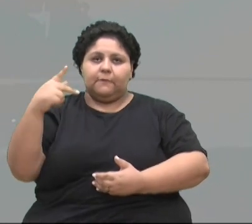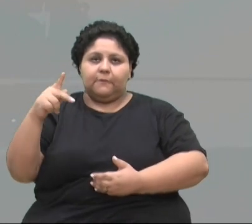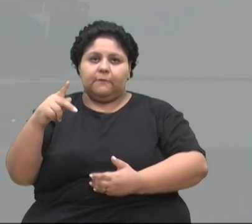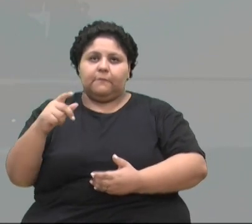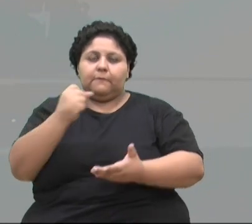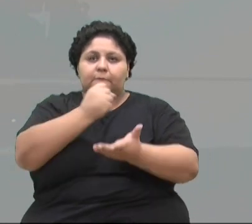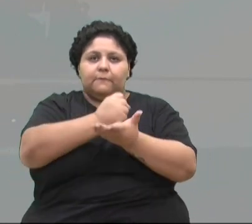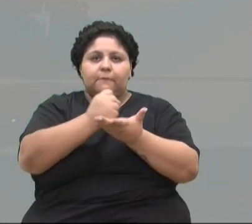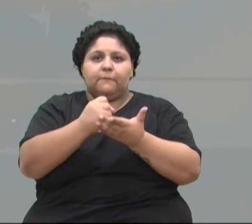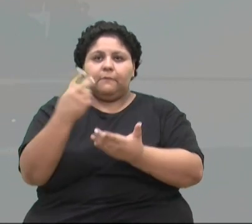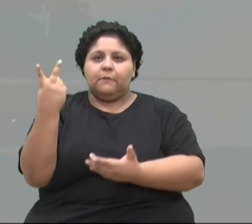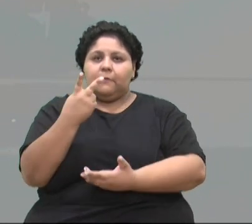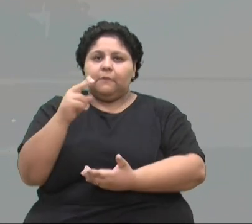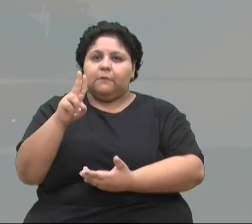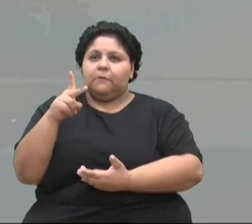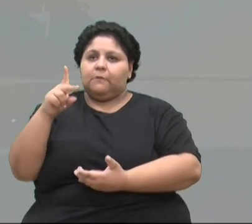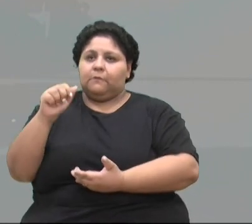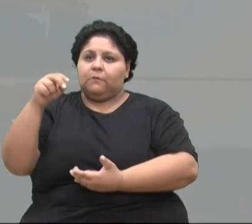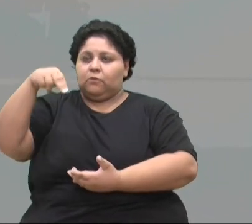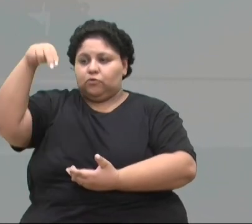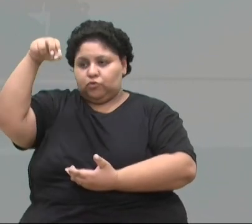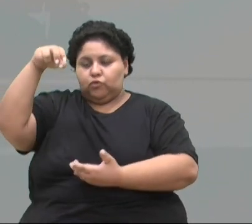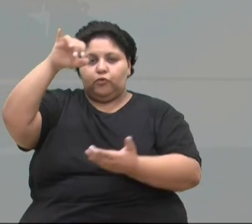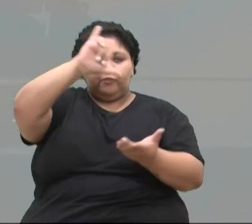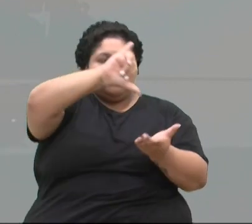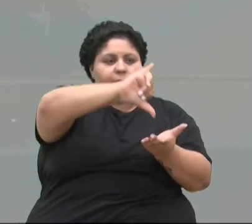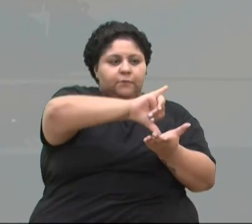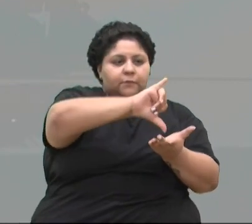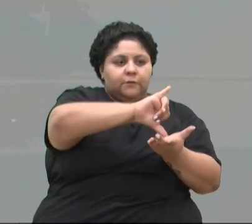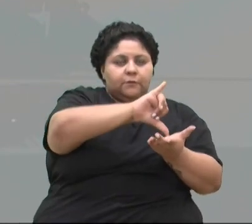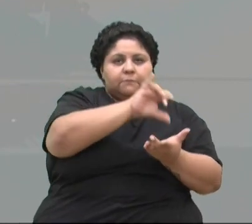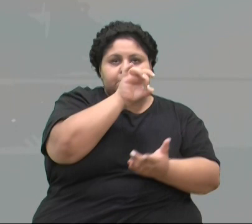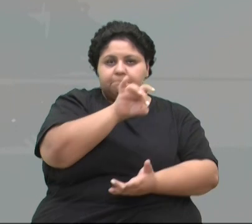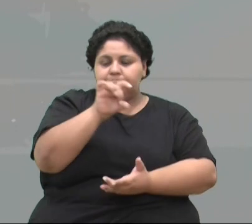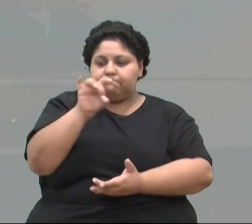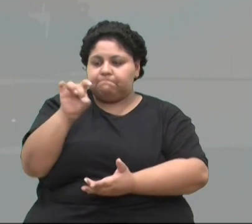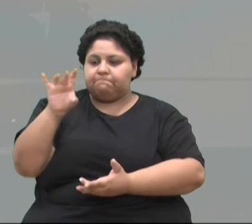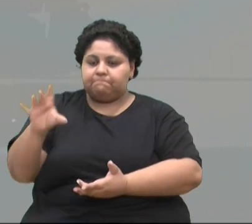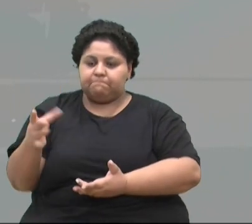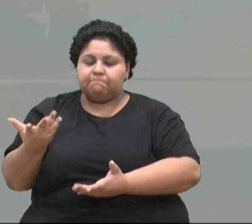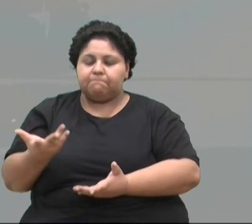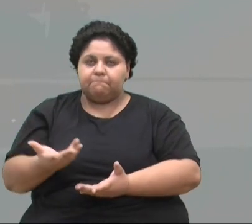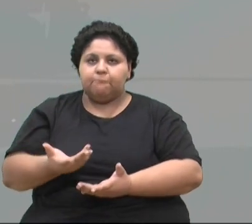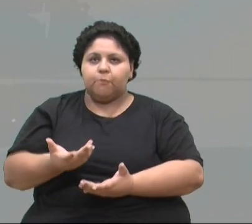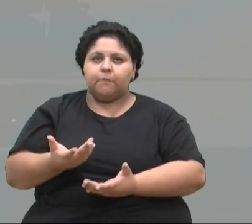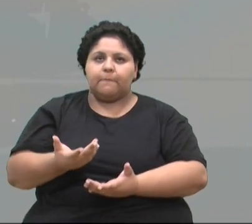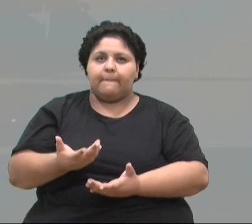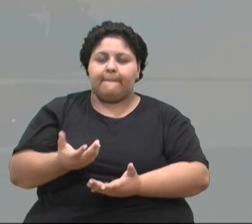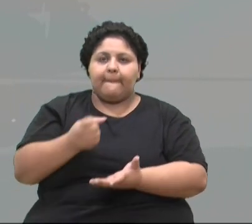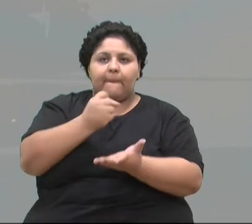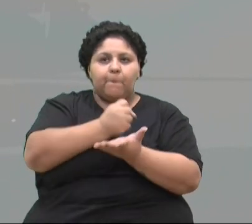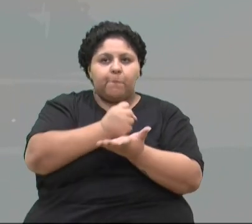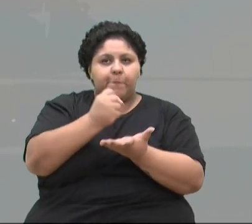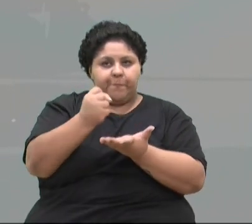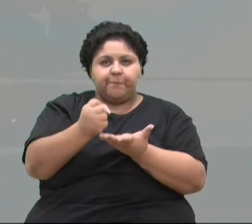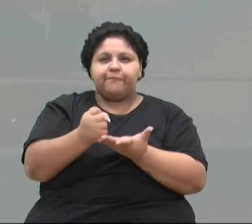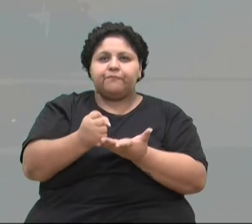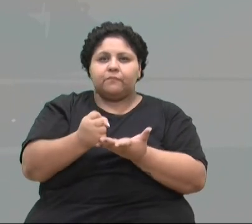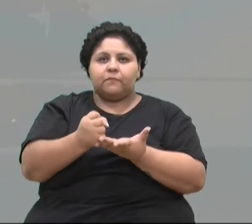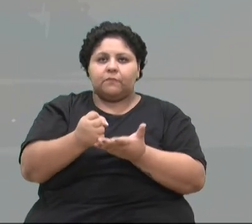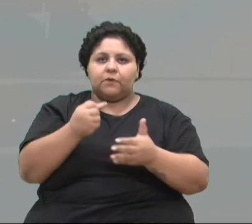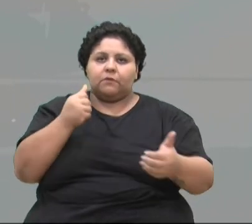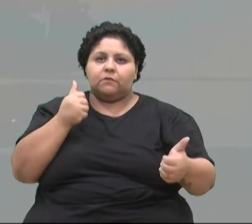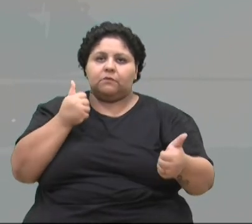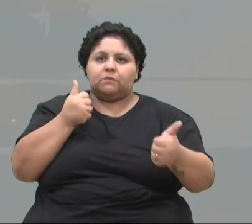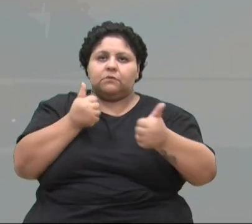são as duas UPAs, então a Zona Norte, a UPA Central, cada uma com um contrato que equivale a